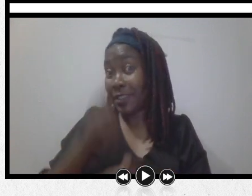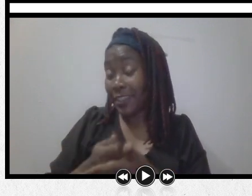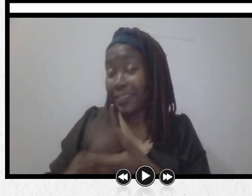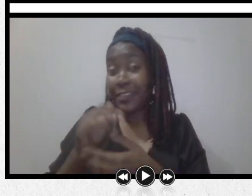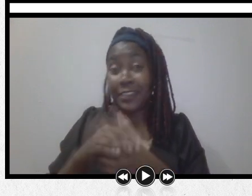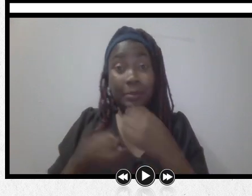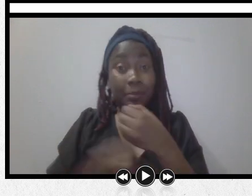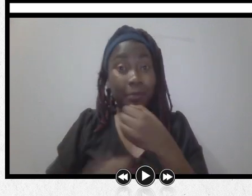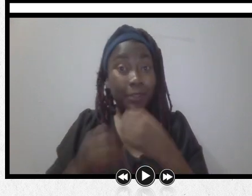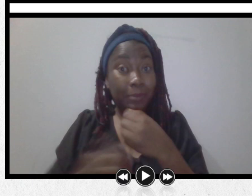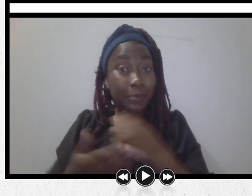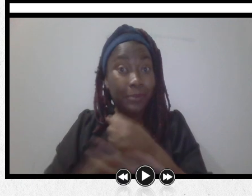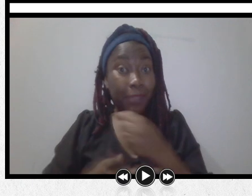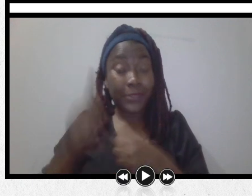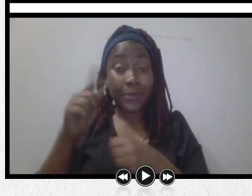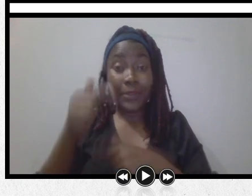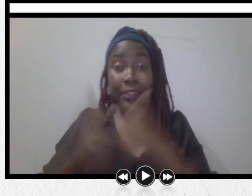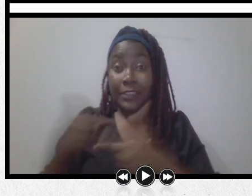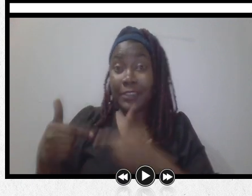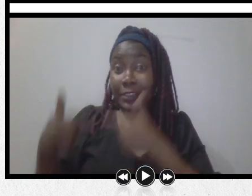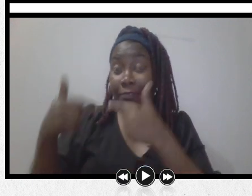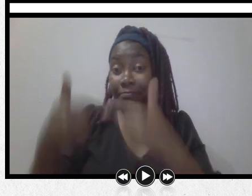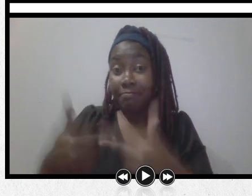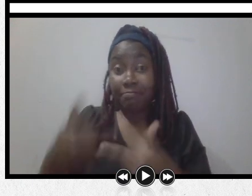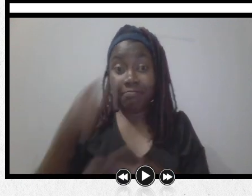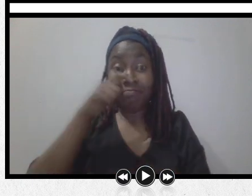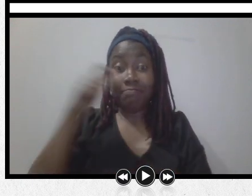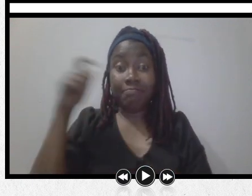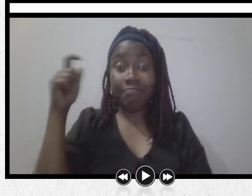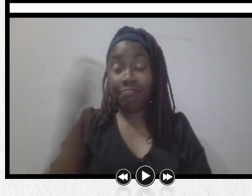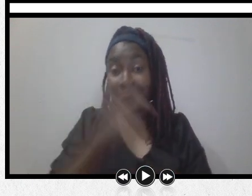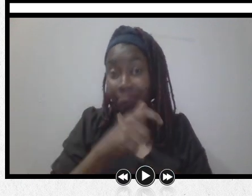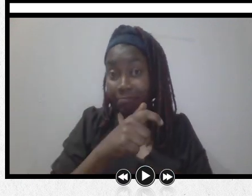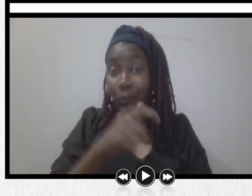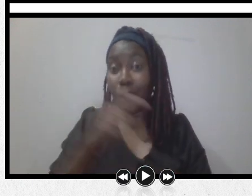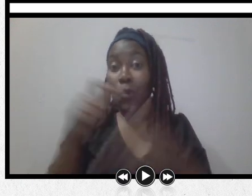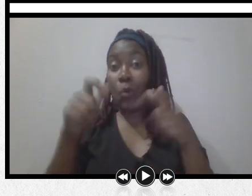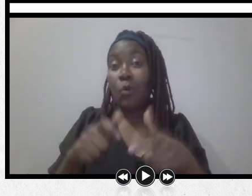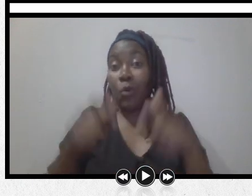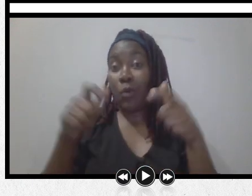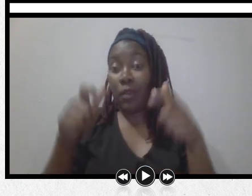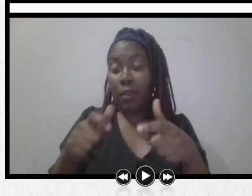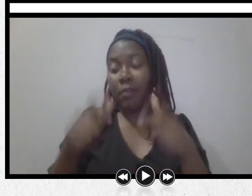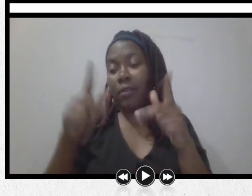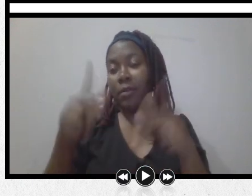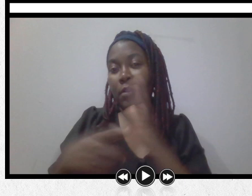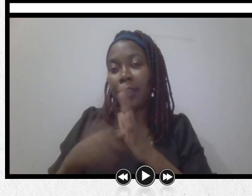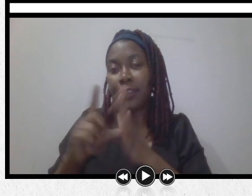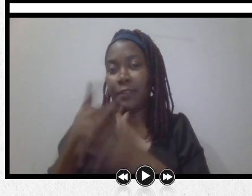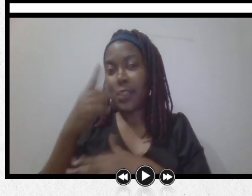saneamento básico é um serviço de interesse local. E esse conceito de interesse local, como eu disse para vocês,